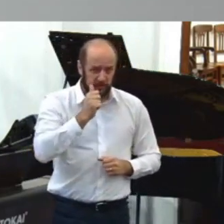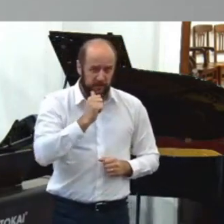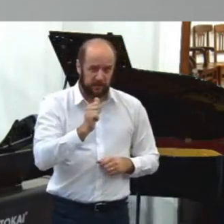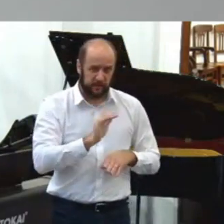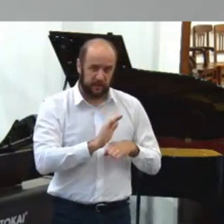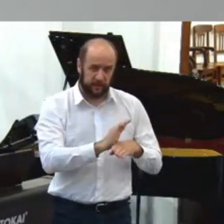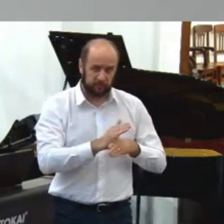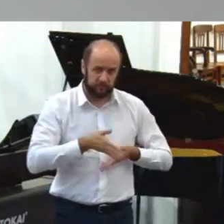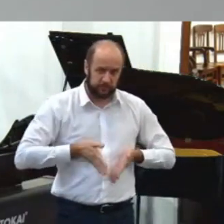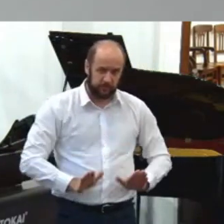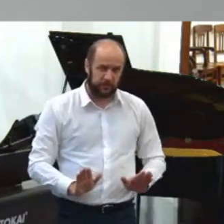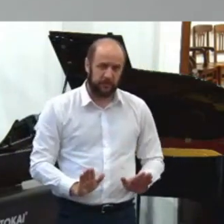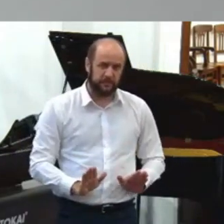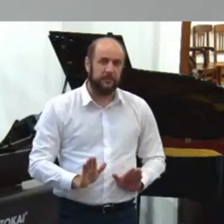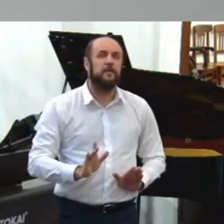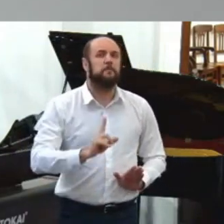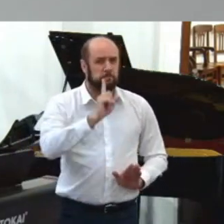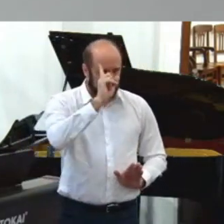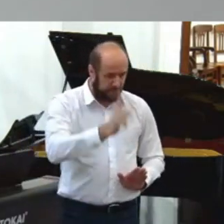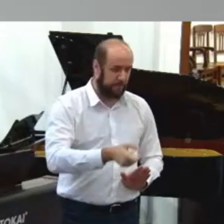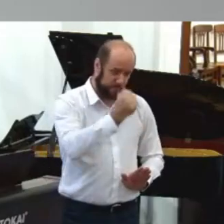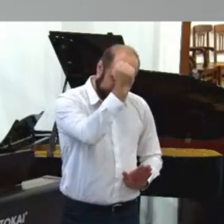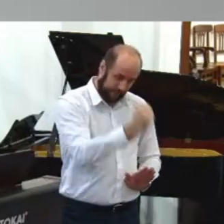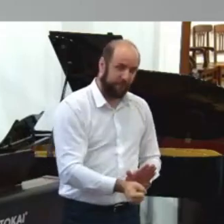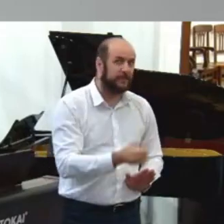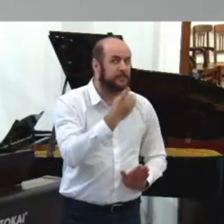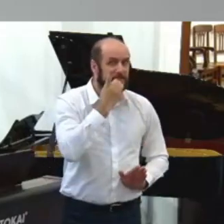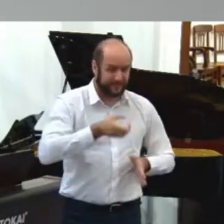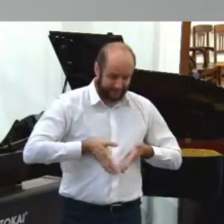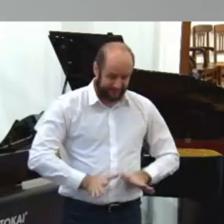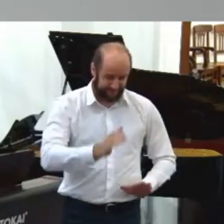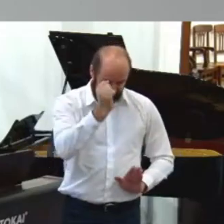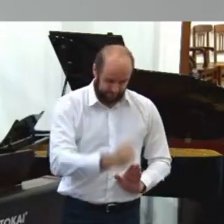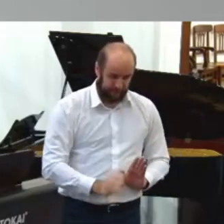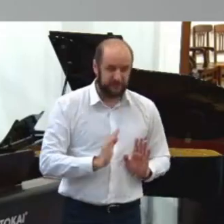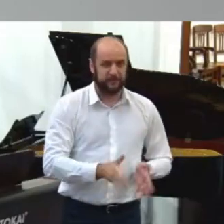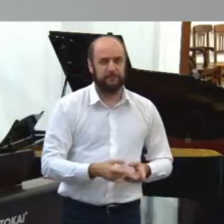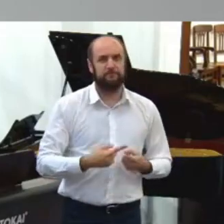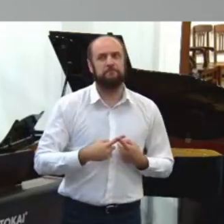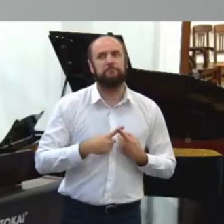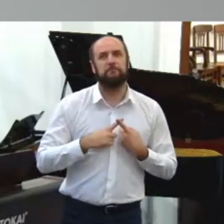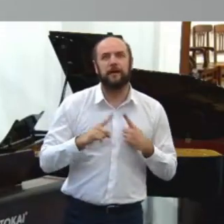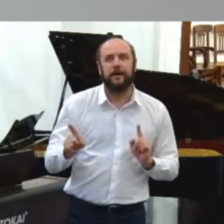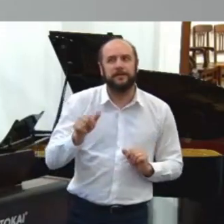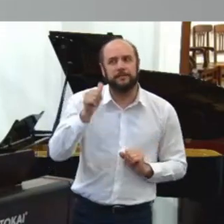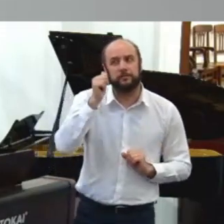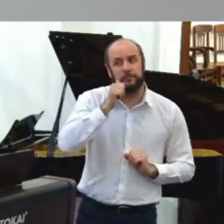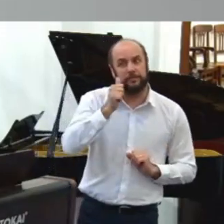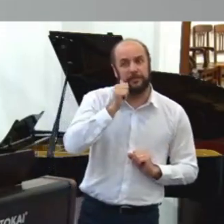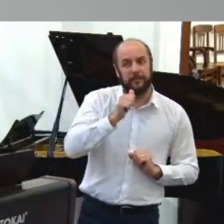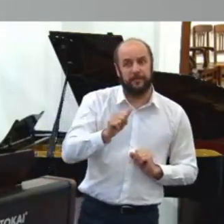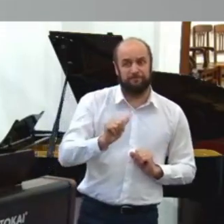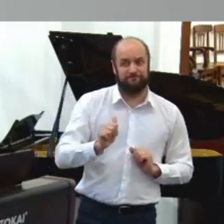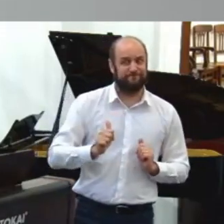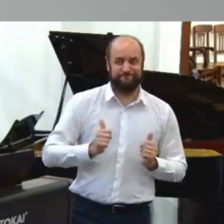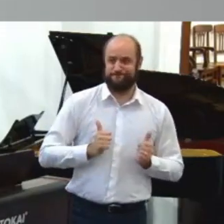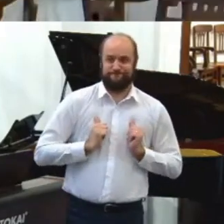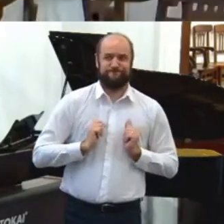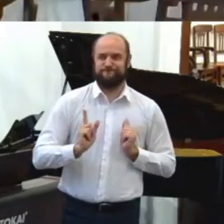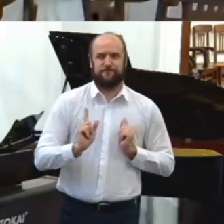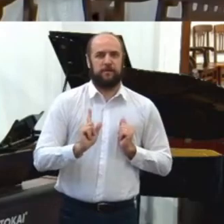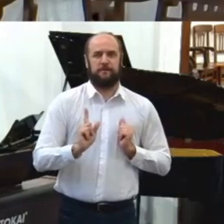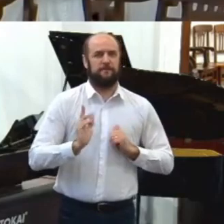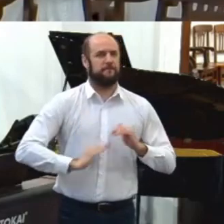parteiras matassem as crianças no parto. Mas algumas parteiras, e nós vemos aqui a história, não